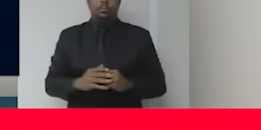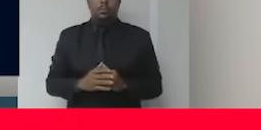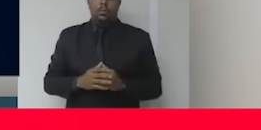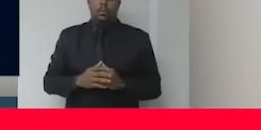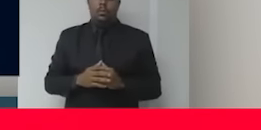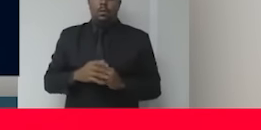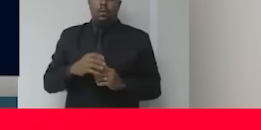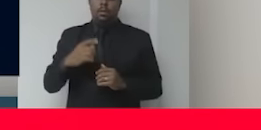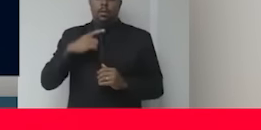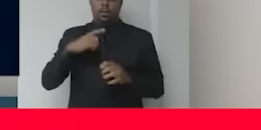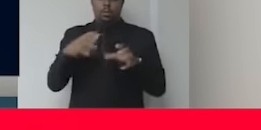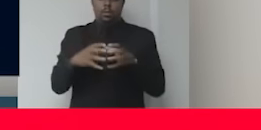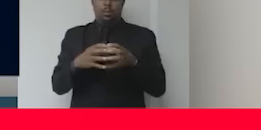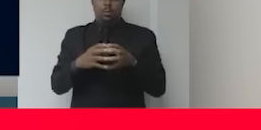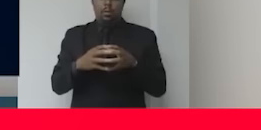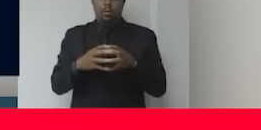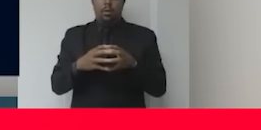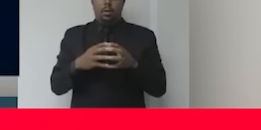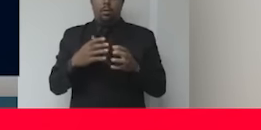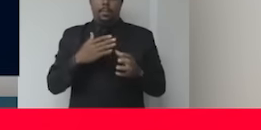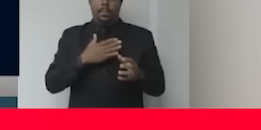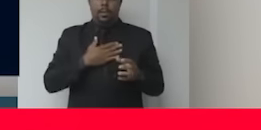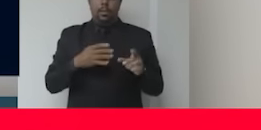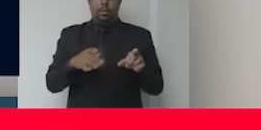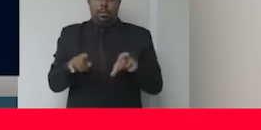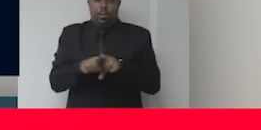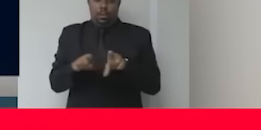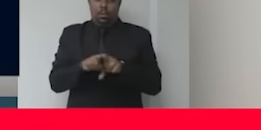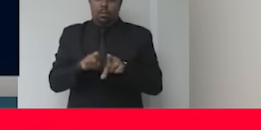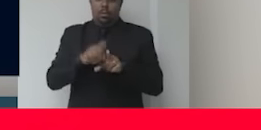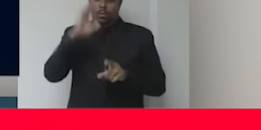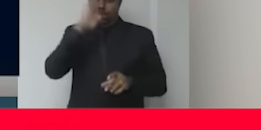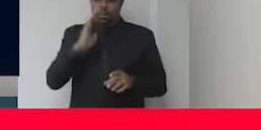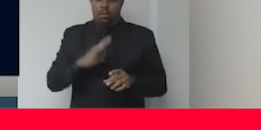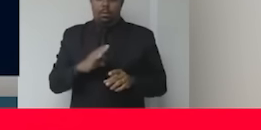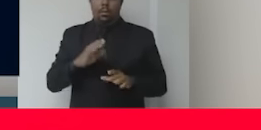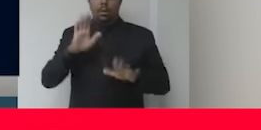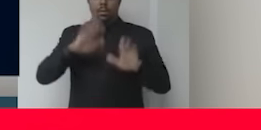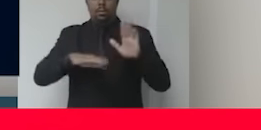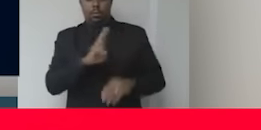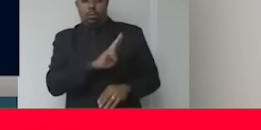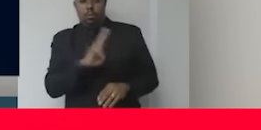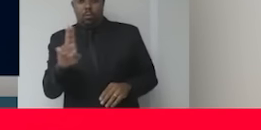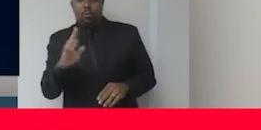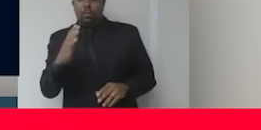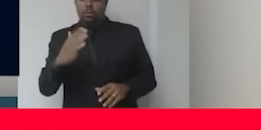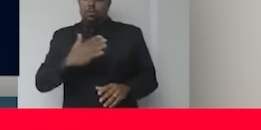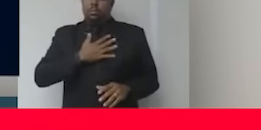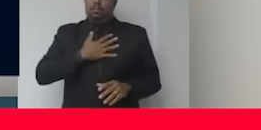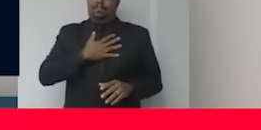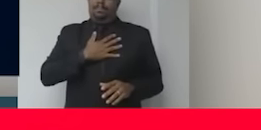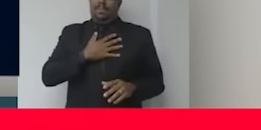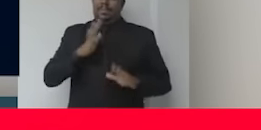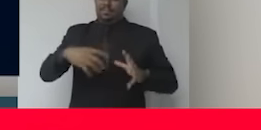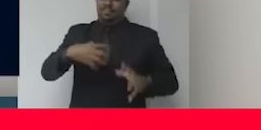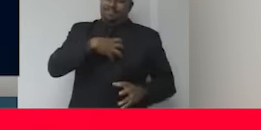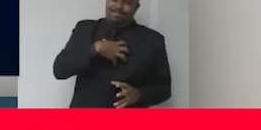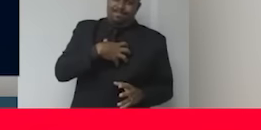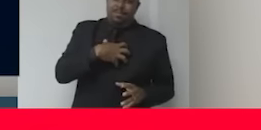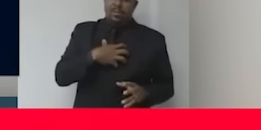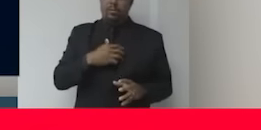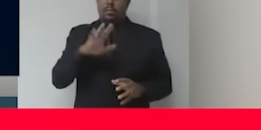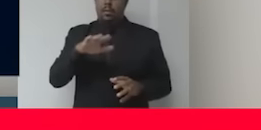citar as coisas pelo nome. Às vezes choca, às vezes agride, mas determinados tipos